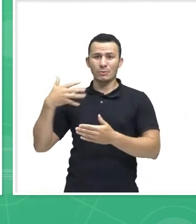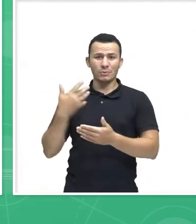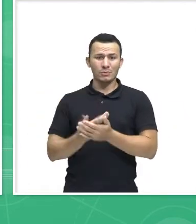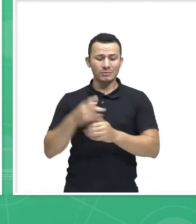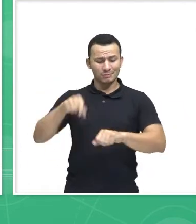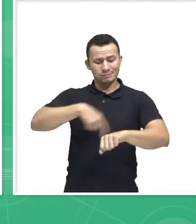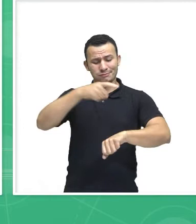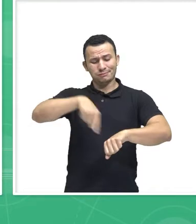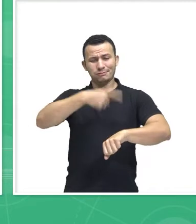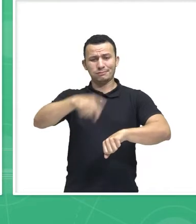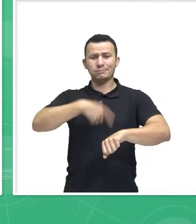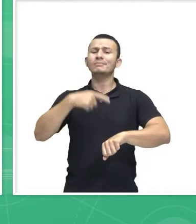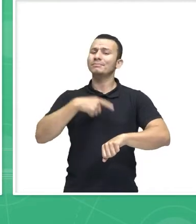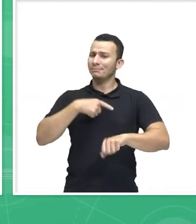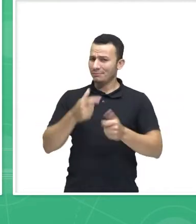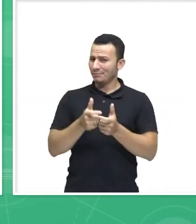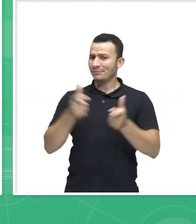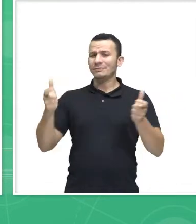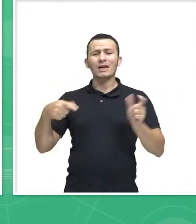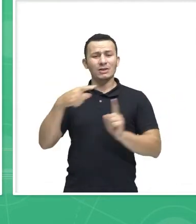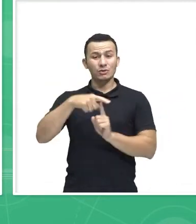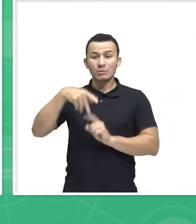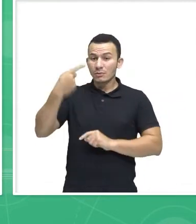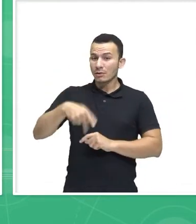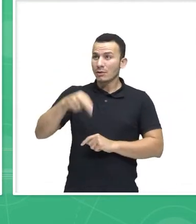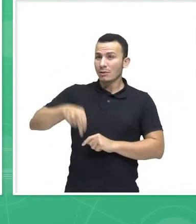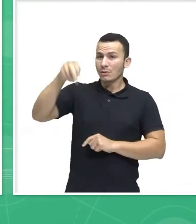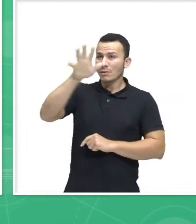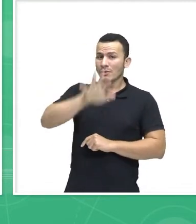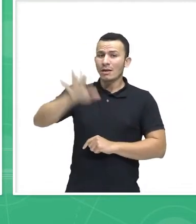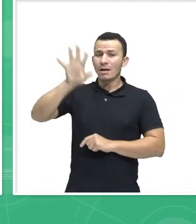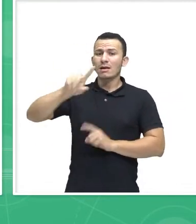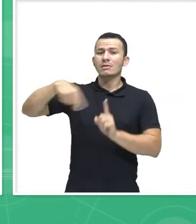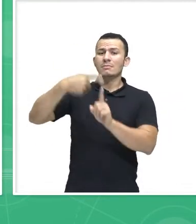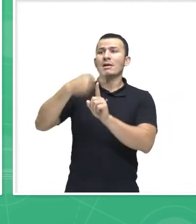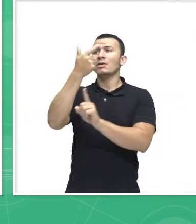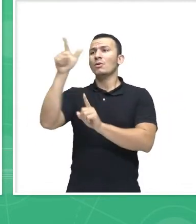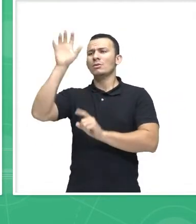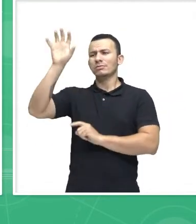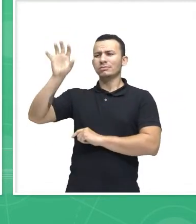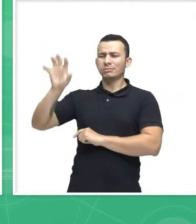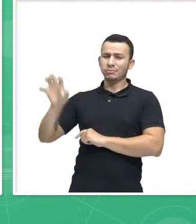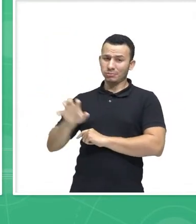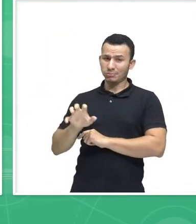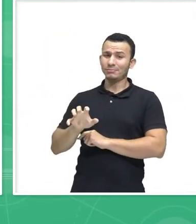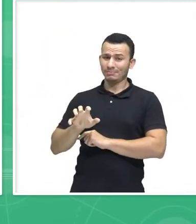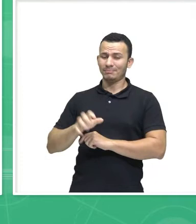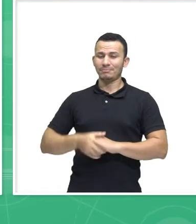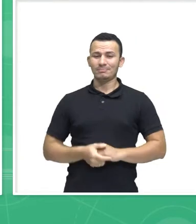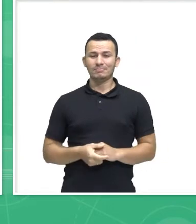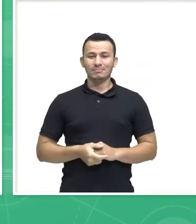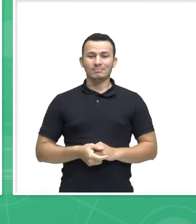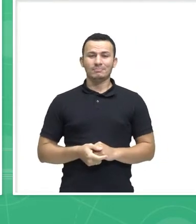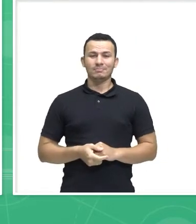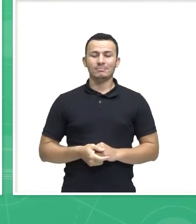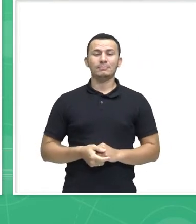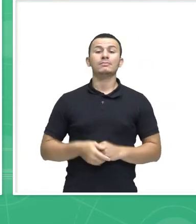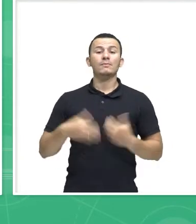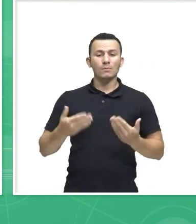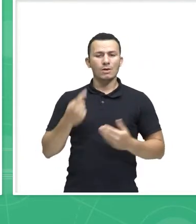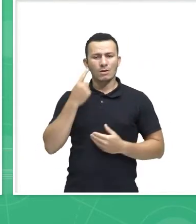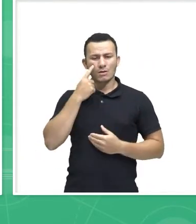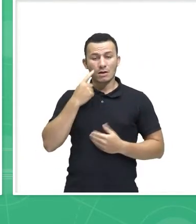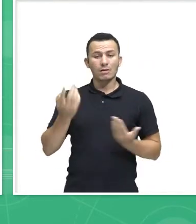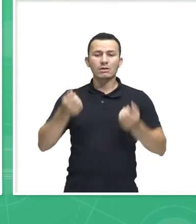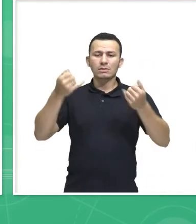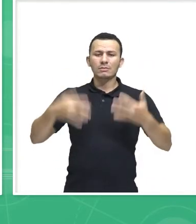citando o nome dos peixes que só da nossa região fora os outros que a gente vai encontrar aí Brasil a fora né Vamos ver aí um pouco mais sobre